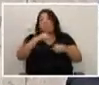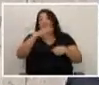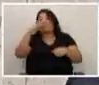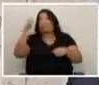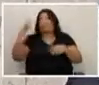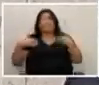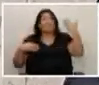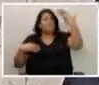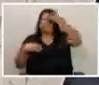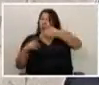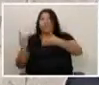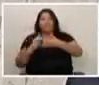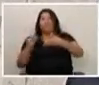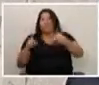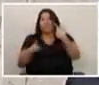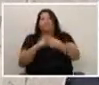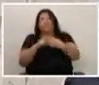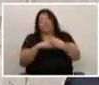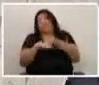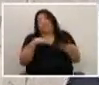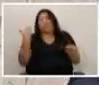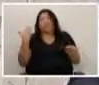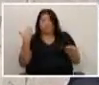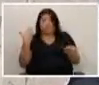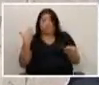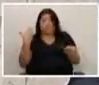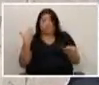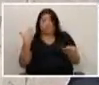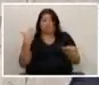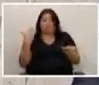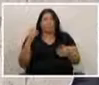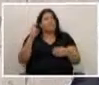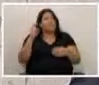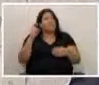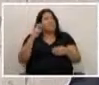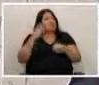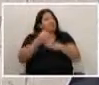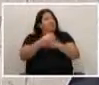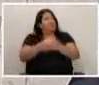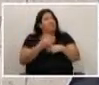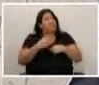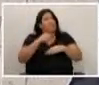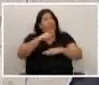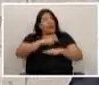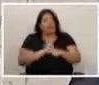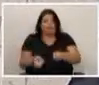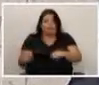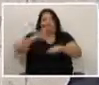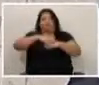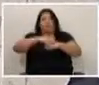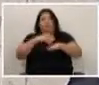para o serviço, ele não se apresentou porque ele havia sido morto. Se ele não se apresentou às 5 da manhã, ele teria que ter levantado umas 3h30, 4 horas